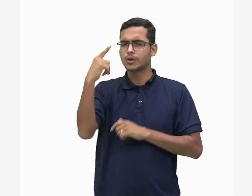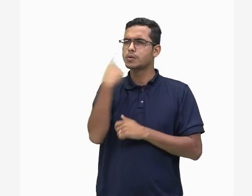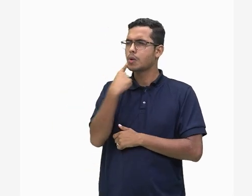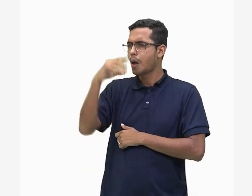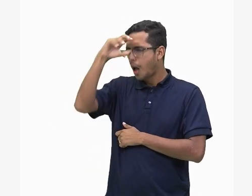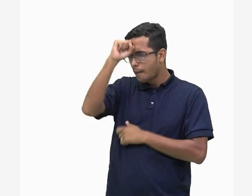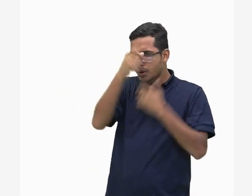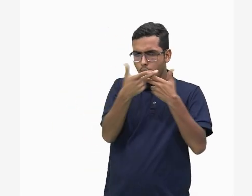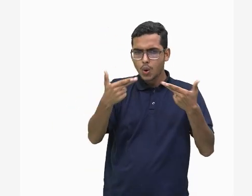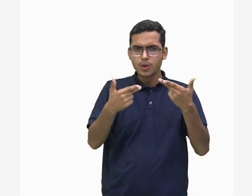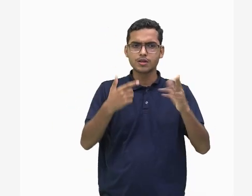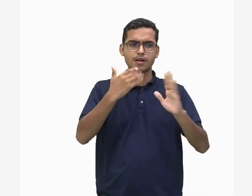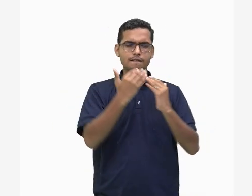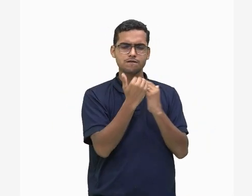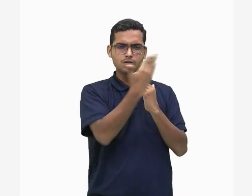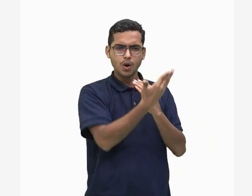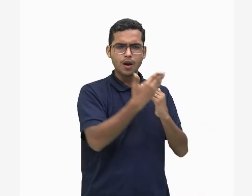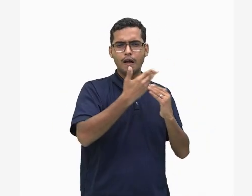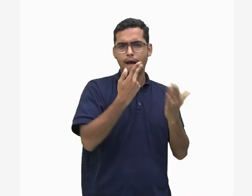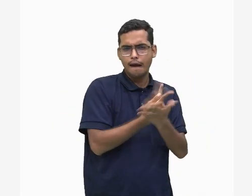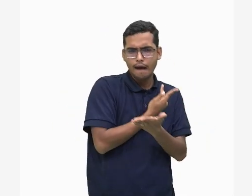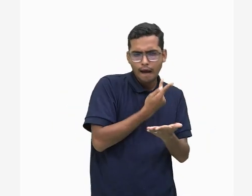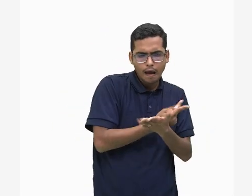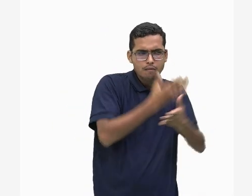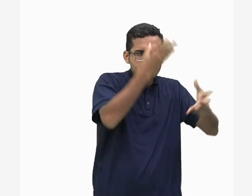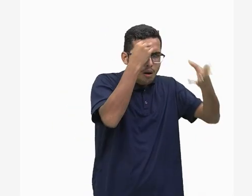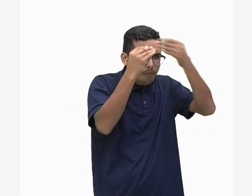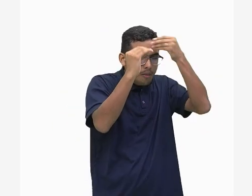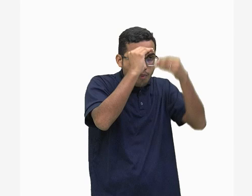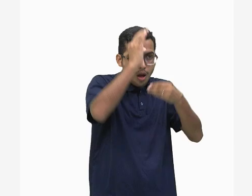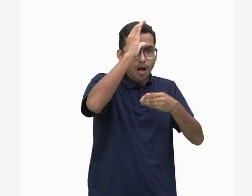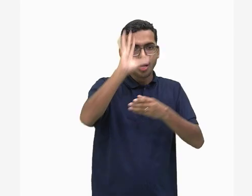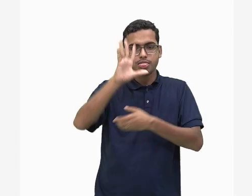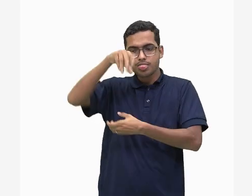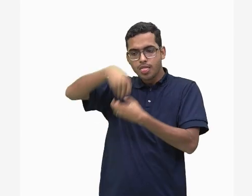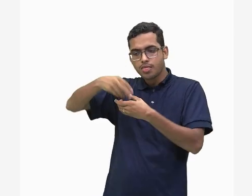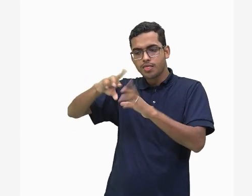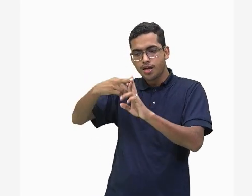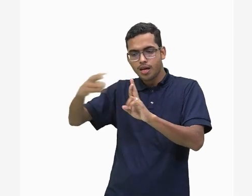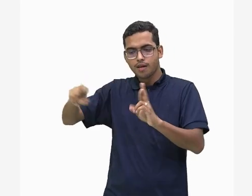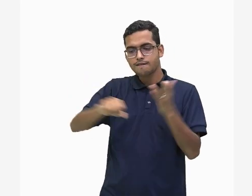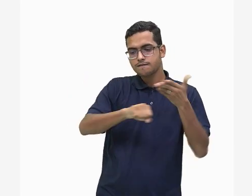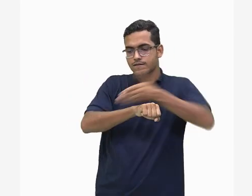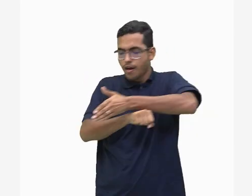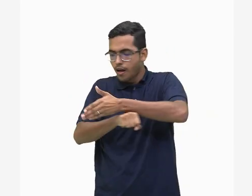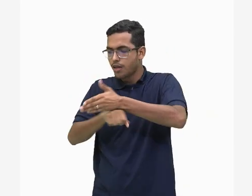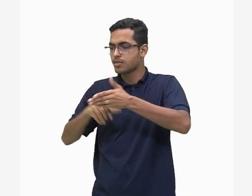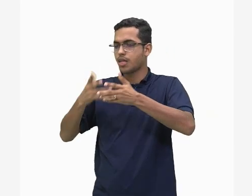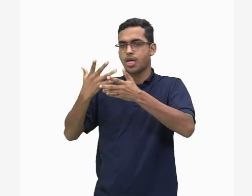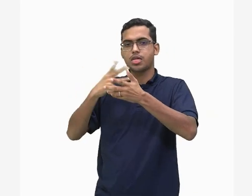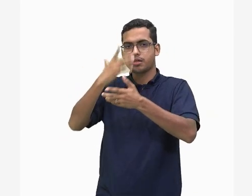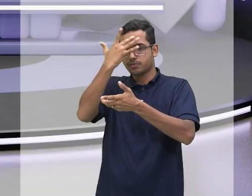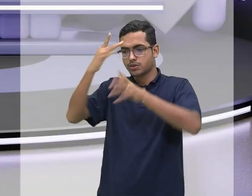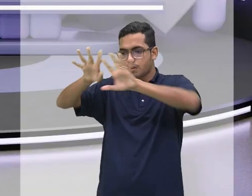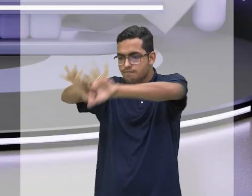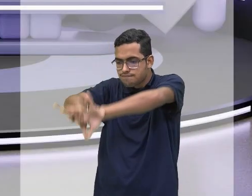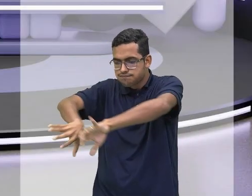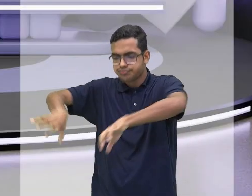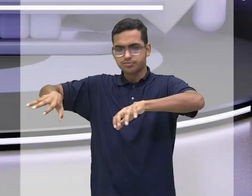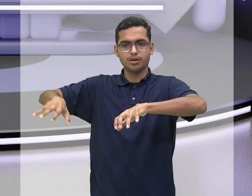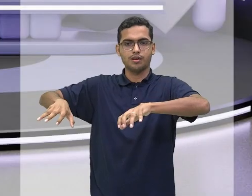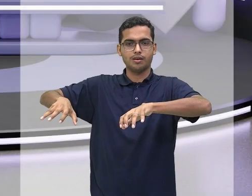ser considerada a causa de alguns fundamentalismos religiosos. Né? E aqui eu posso parar para pensar